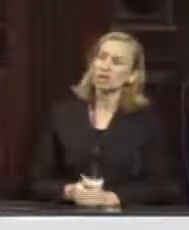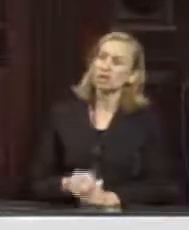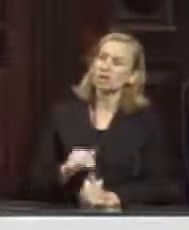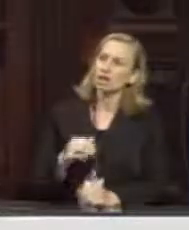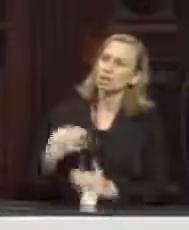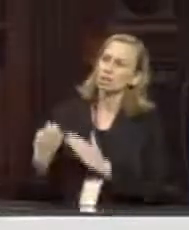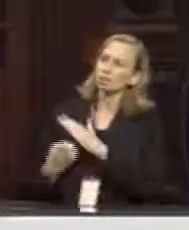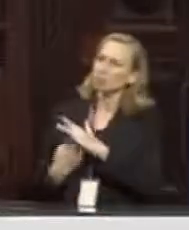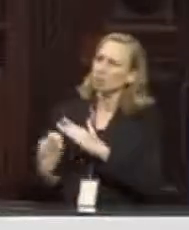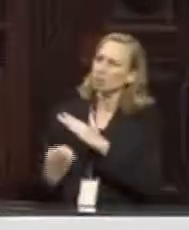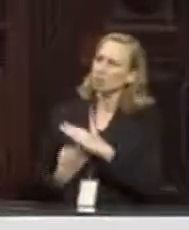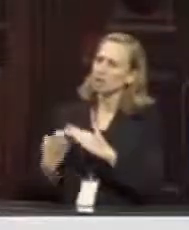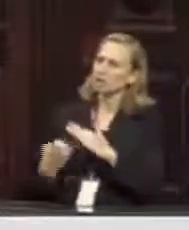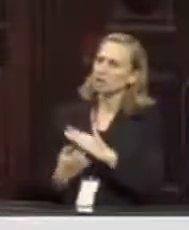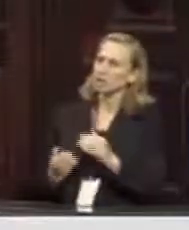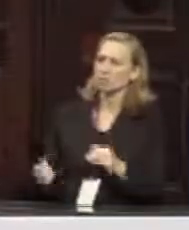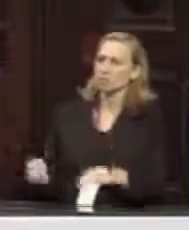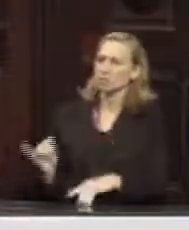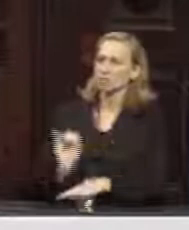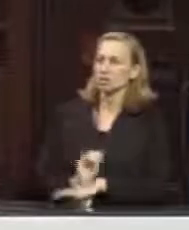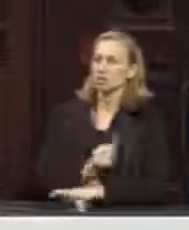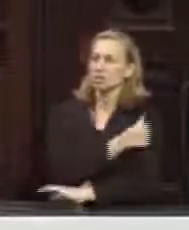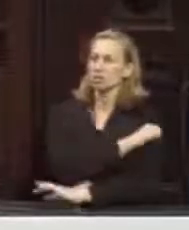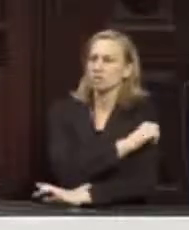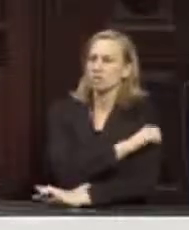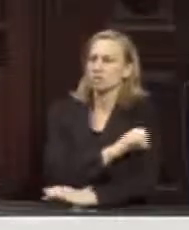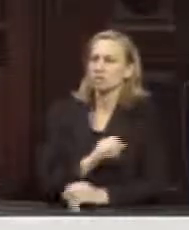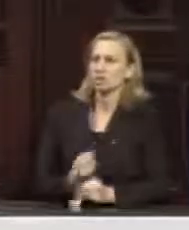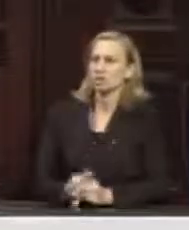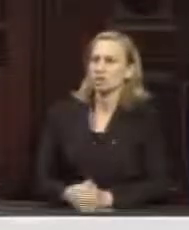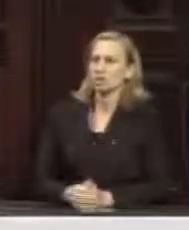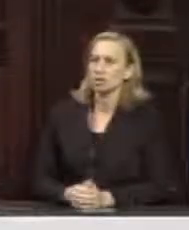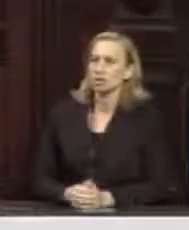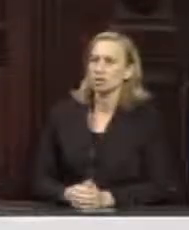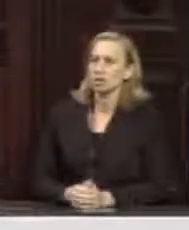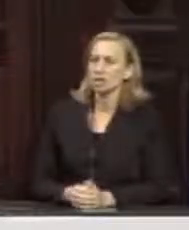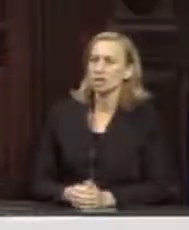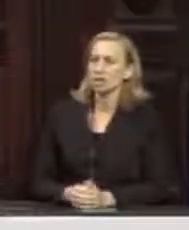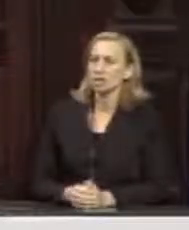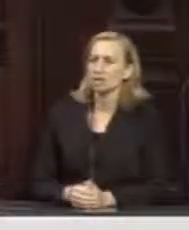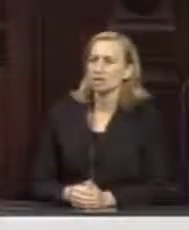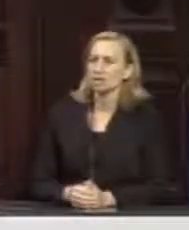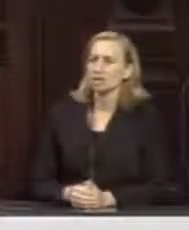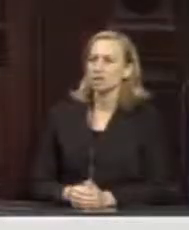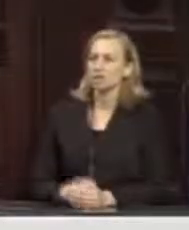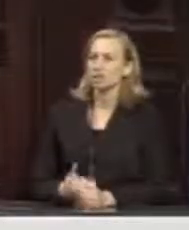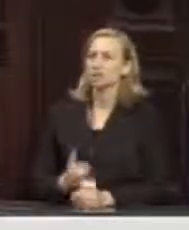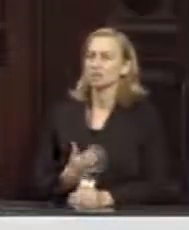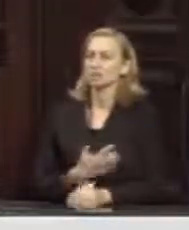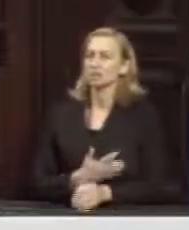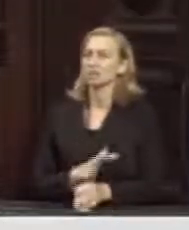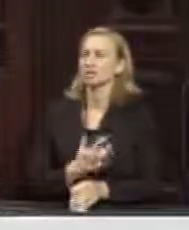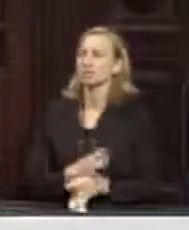do estado do Rio de Janeiro que tem como finalidade colocar em prática uma política de